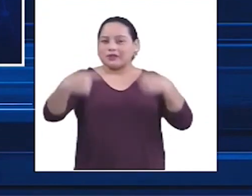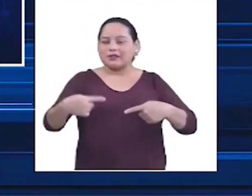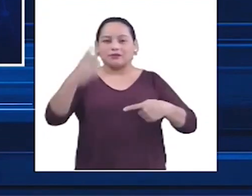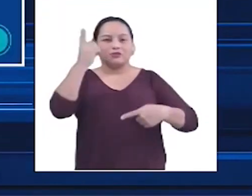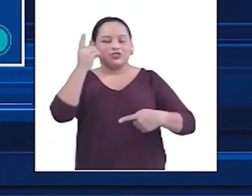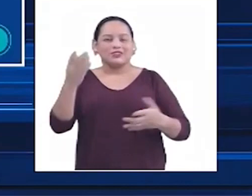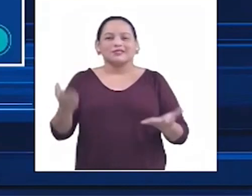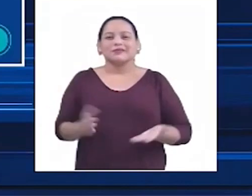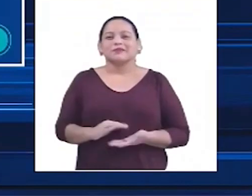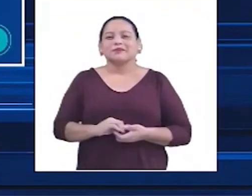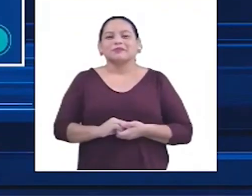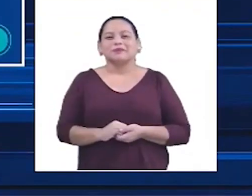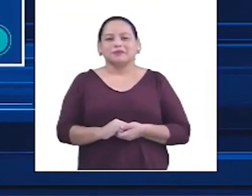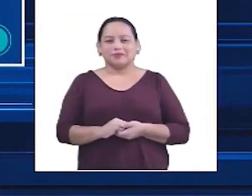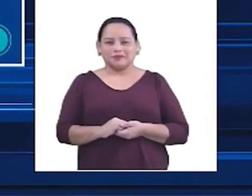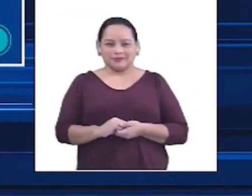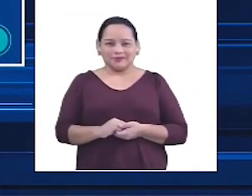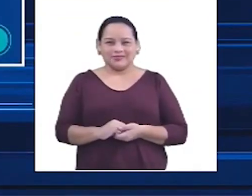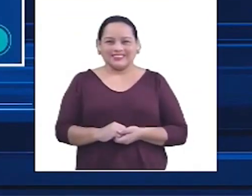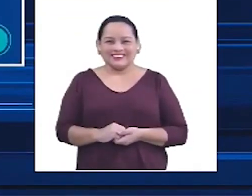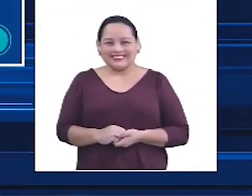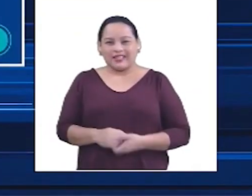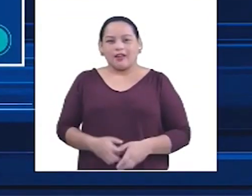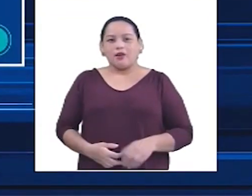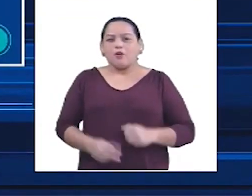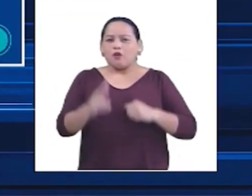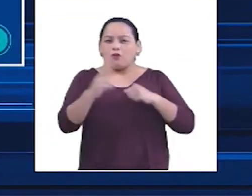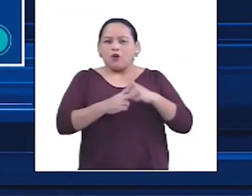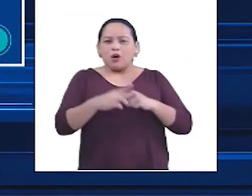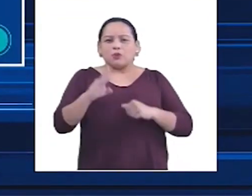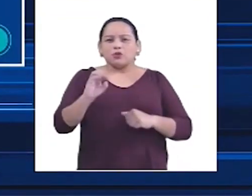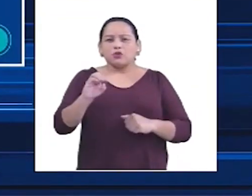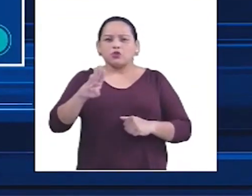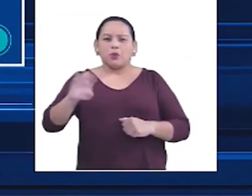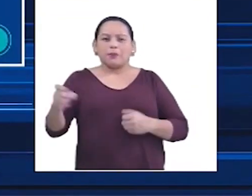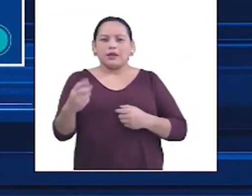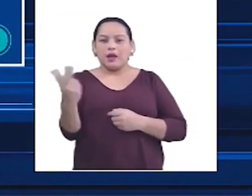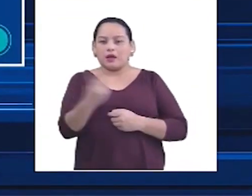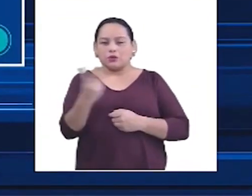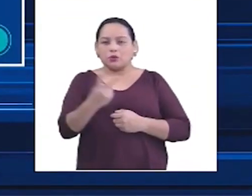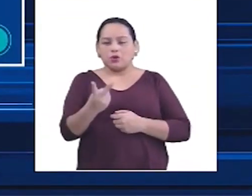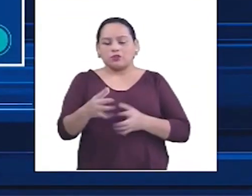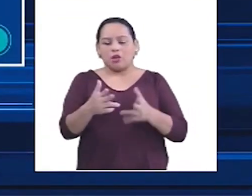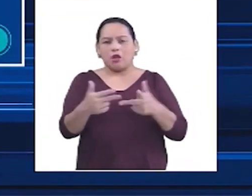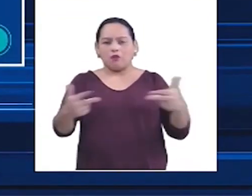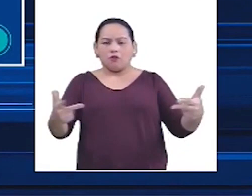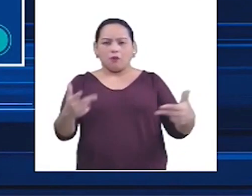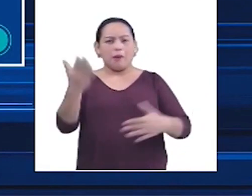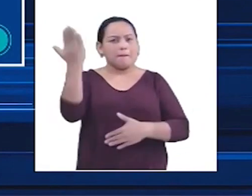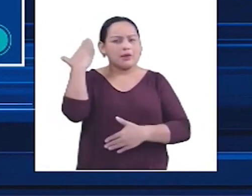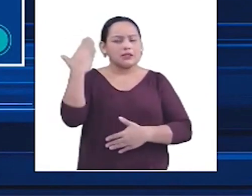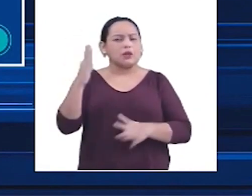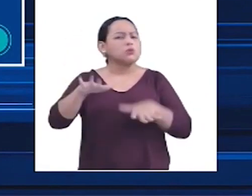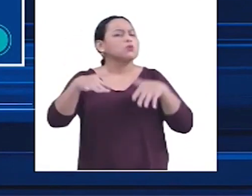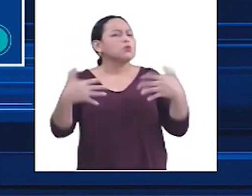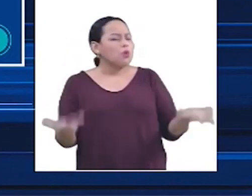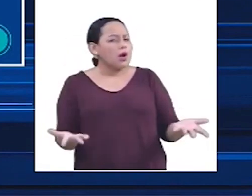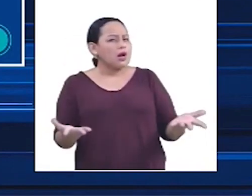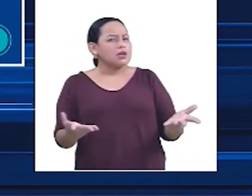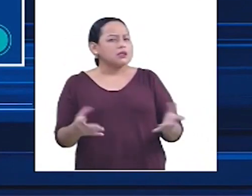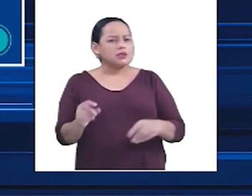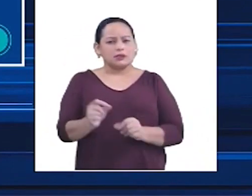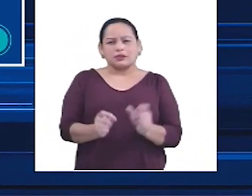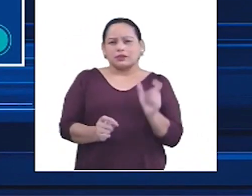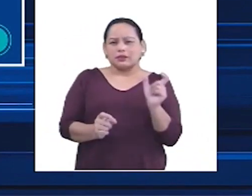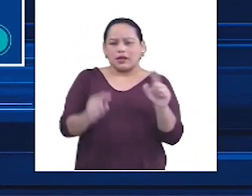dia. Olha só. O verbo to be possui duas formas quando no passado. Sabe quais são?